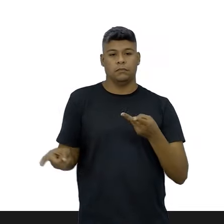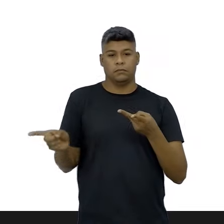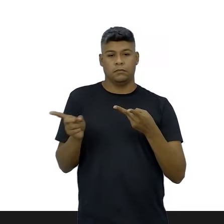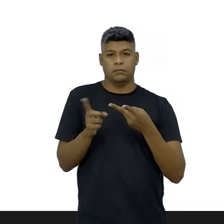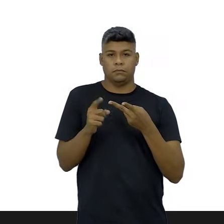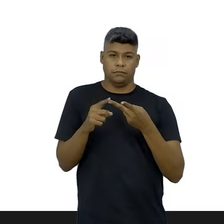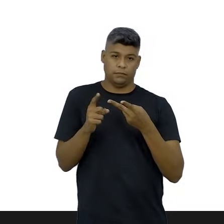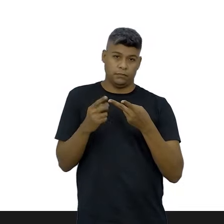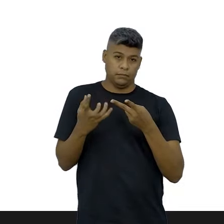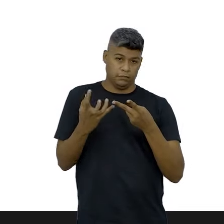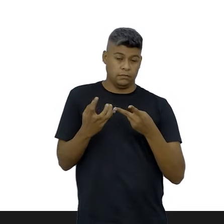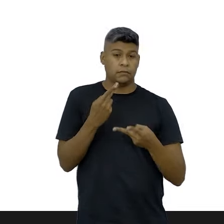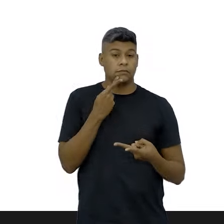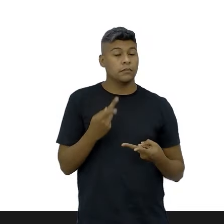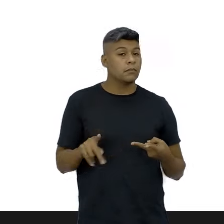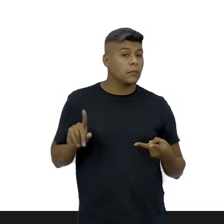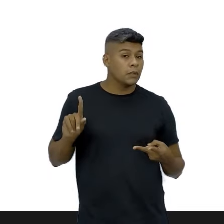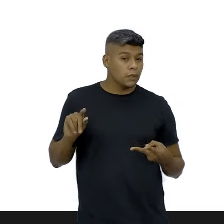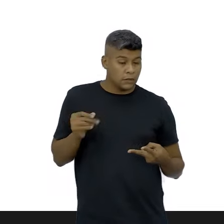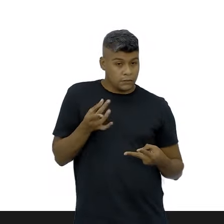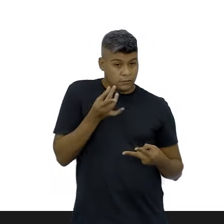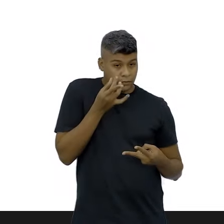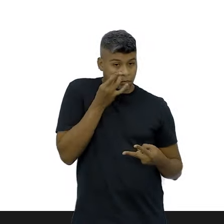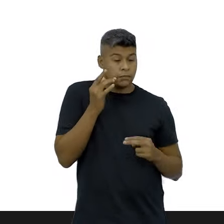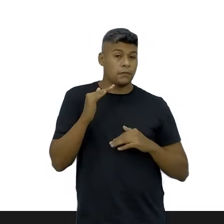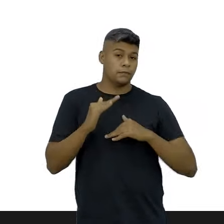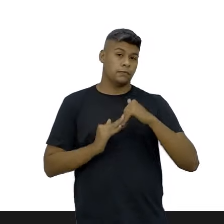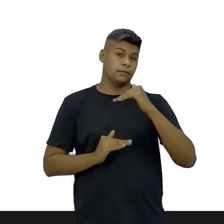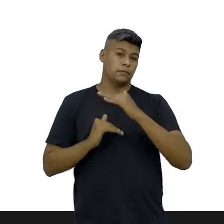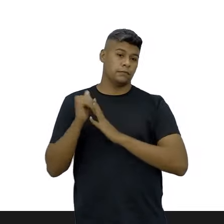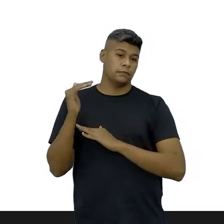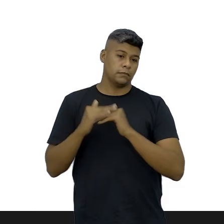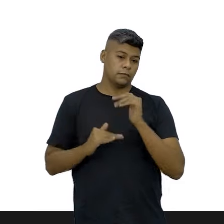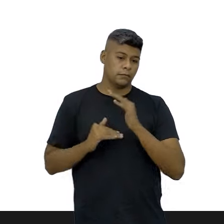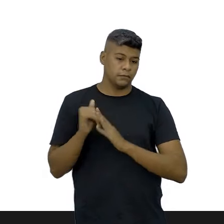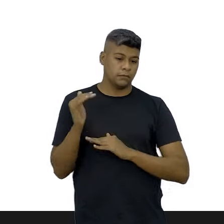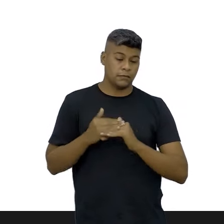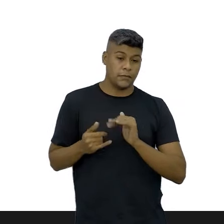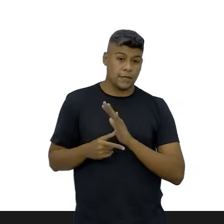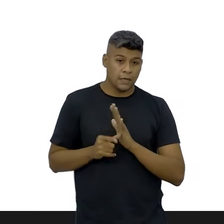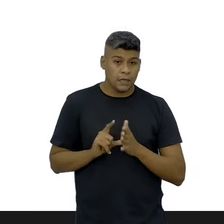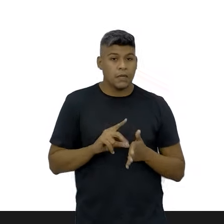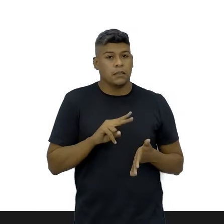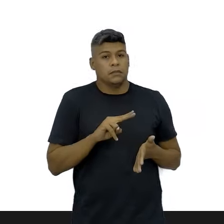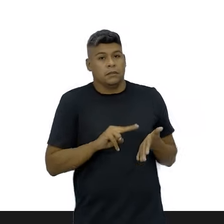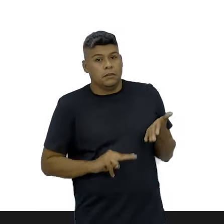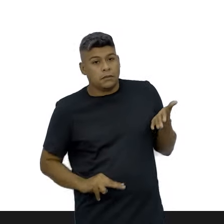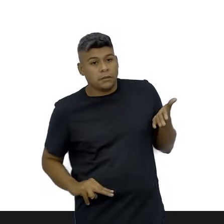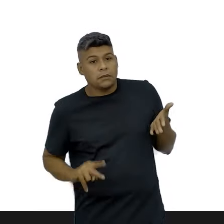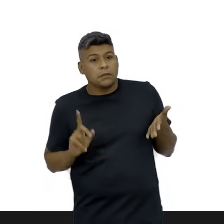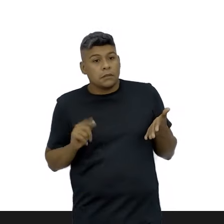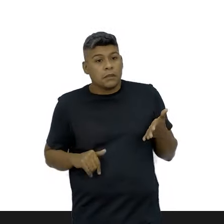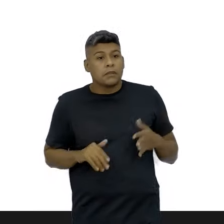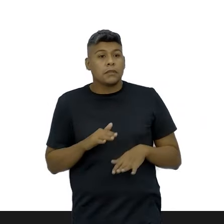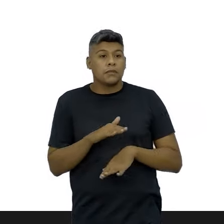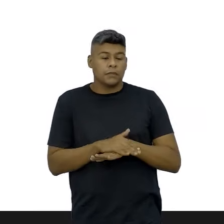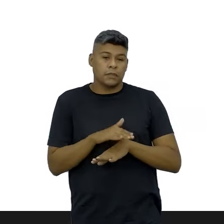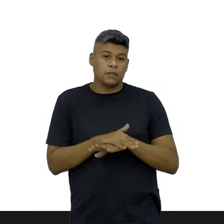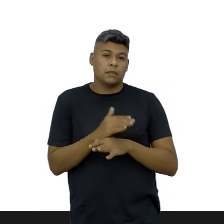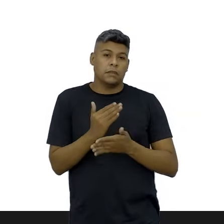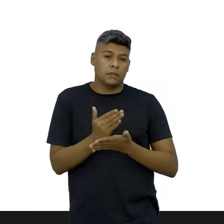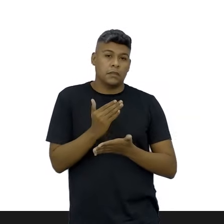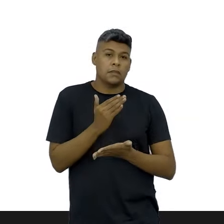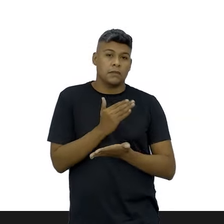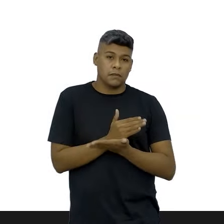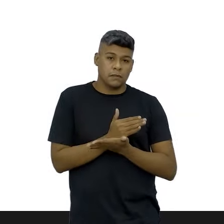eu gostaria de destacar é a presença de habilidades que ocorrem antes da leitura, como é o caso de fazer